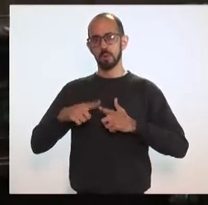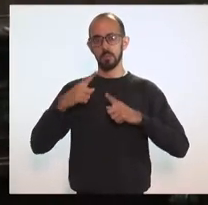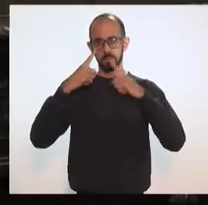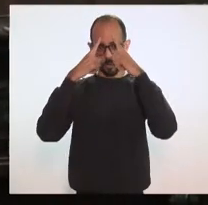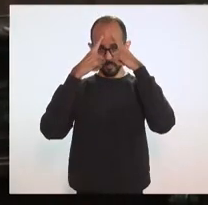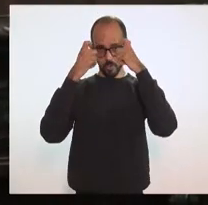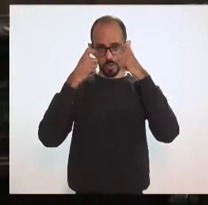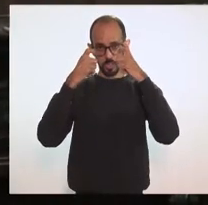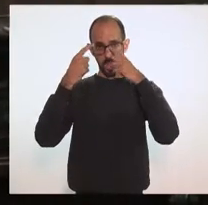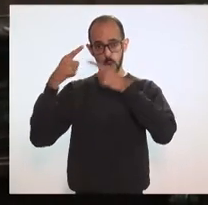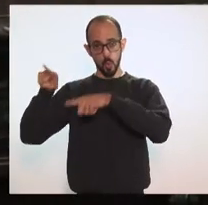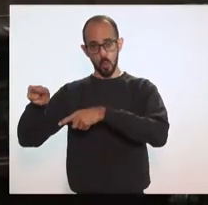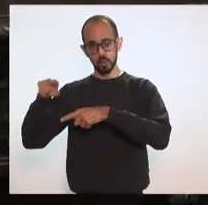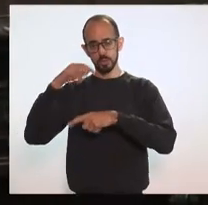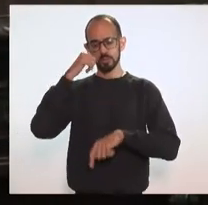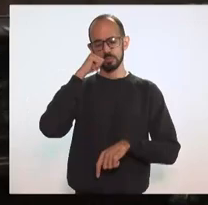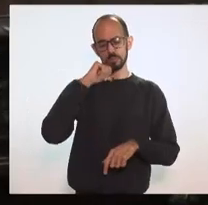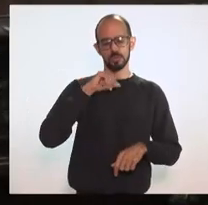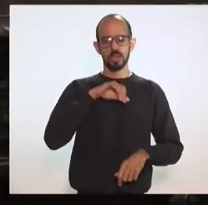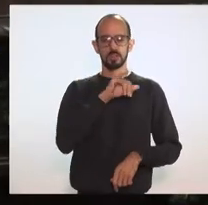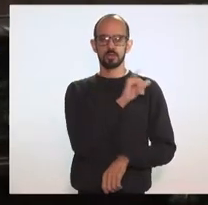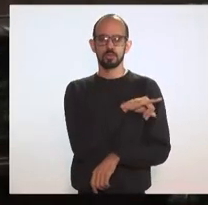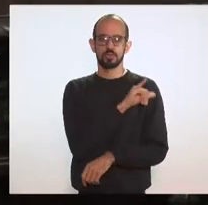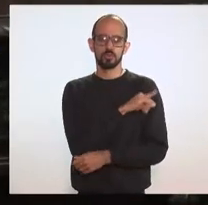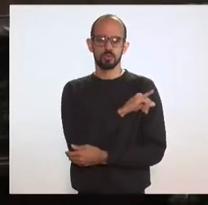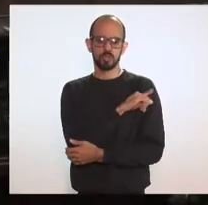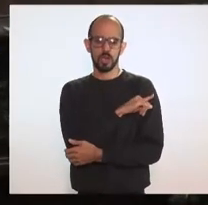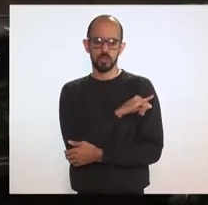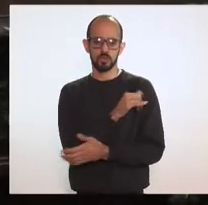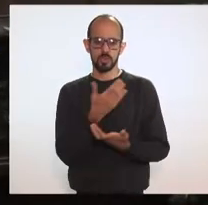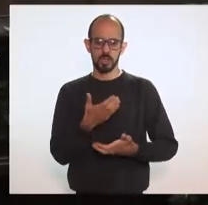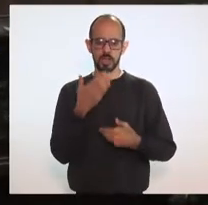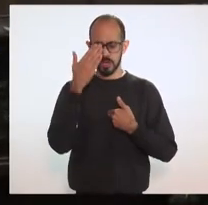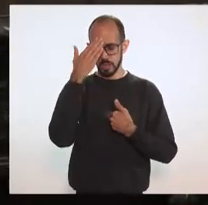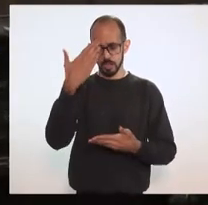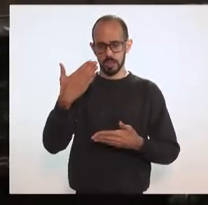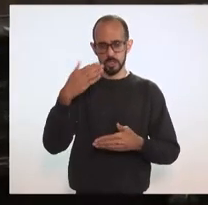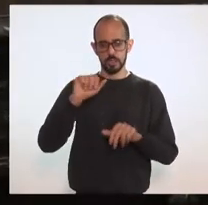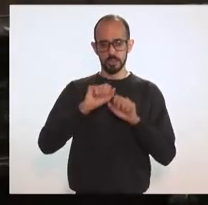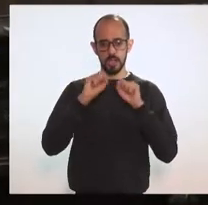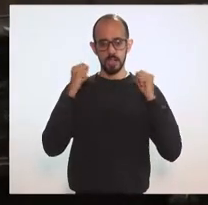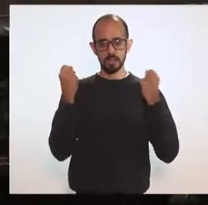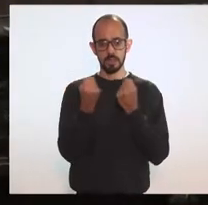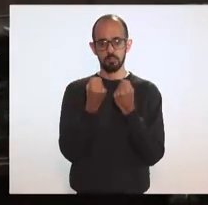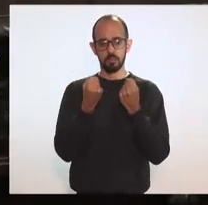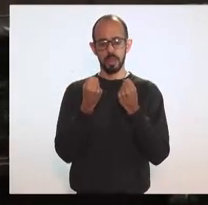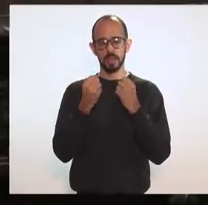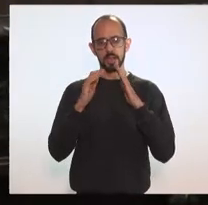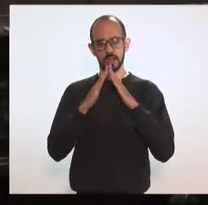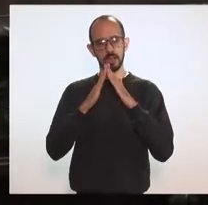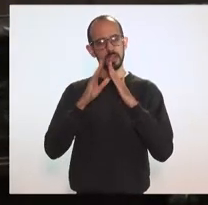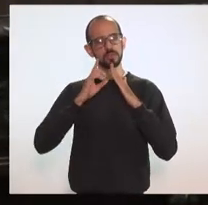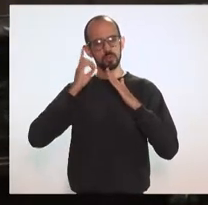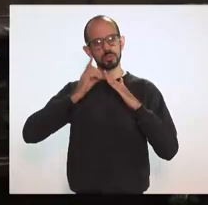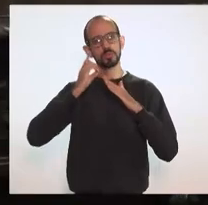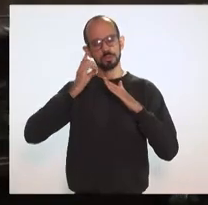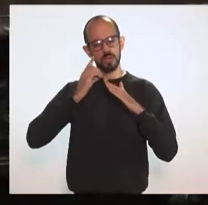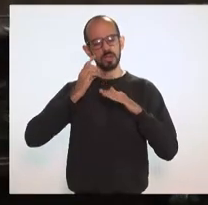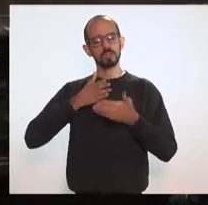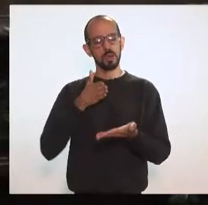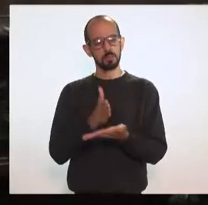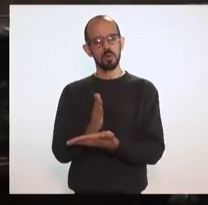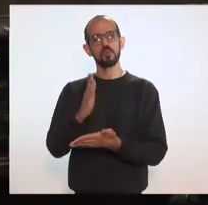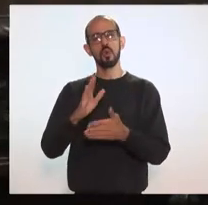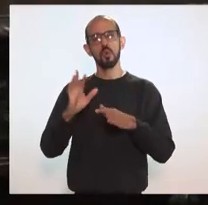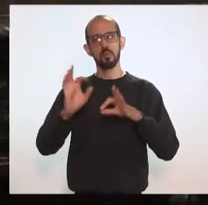contra as mulheres do Estado do Rio de Janeiro eu quero agradecer a Assembleia Legislativa que botou a matéria que aprovou